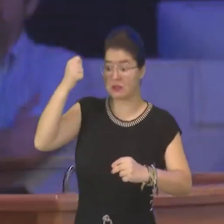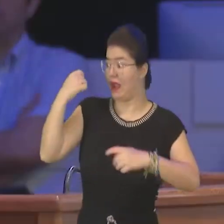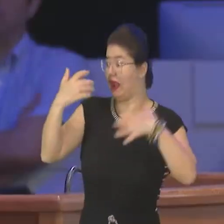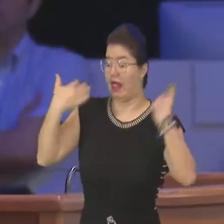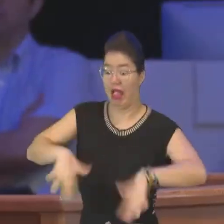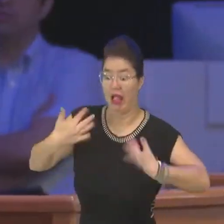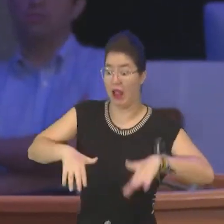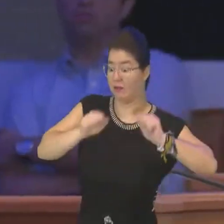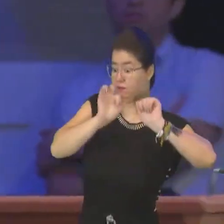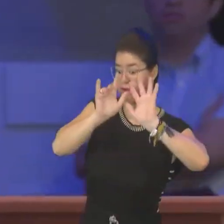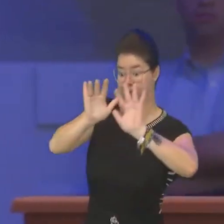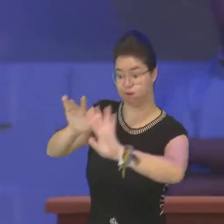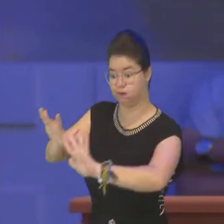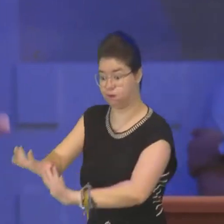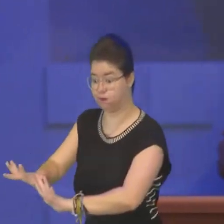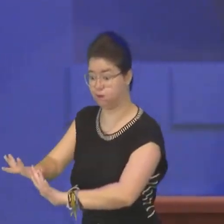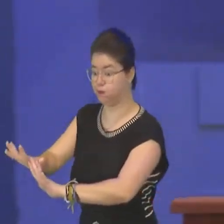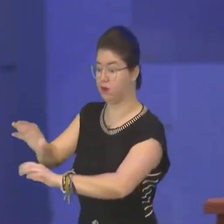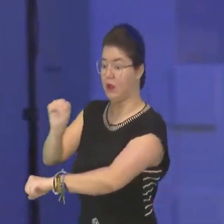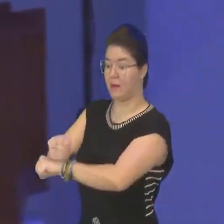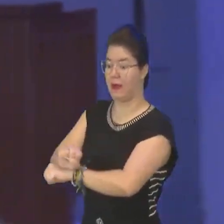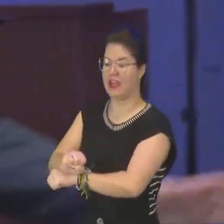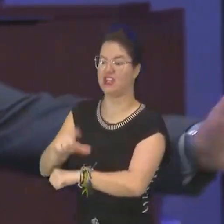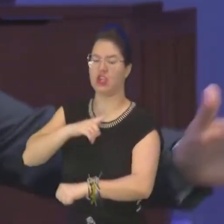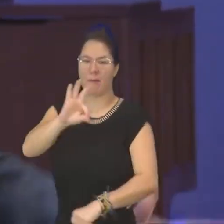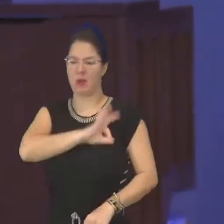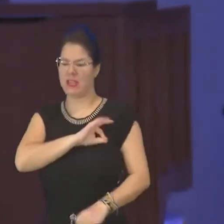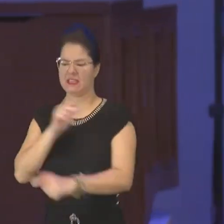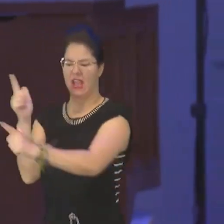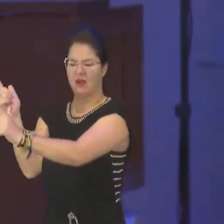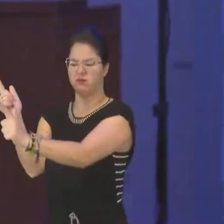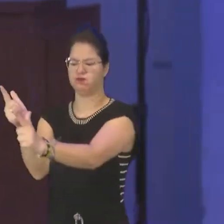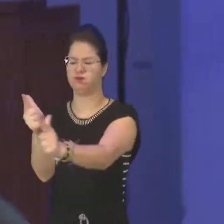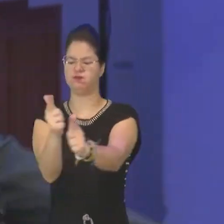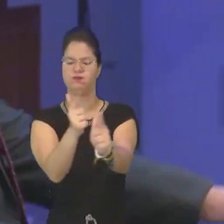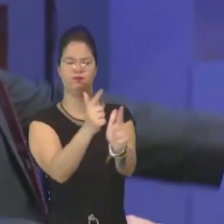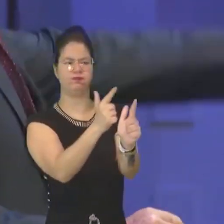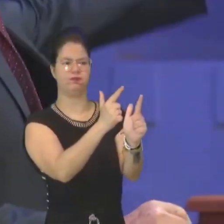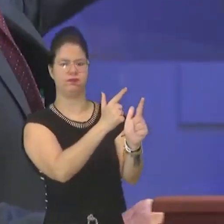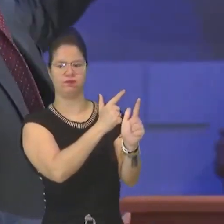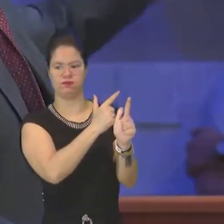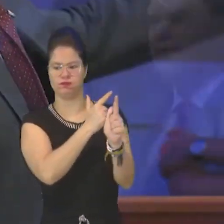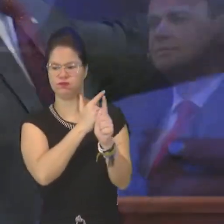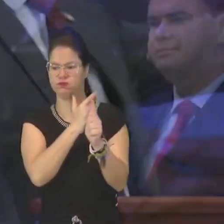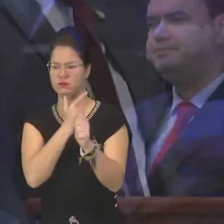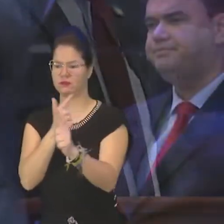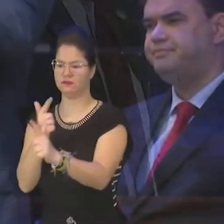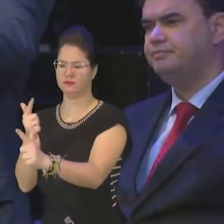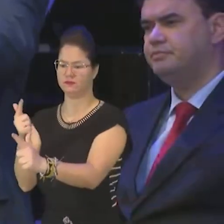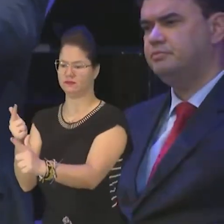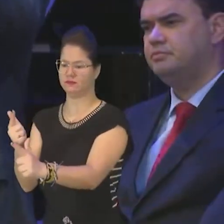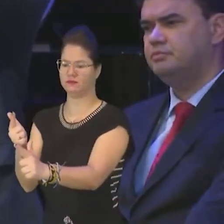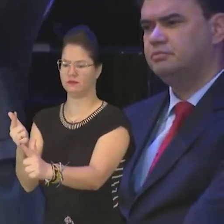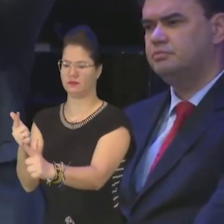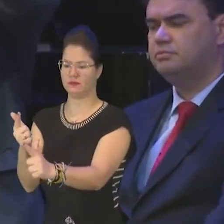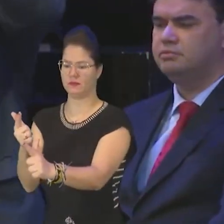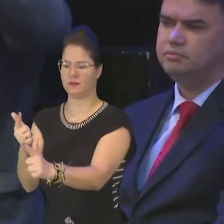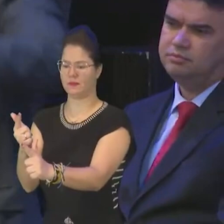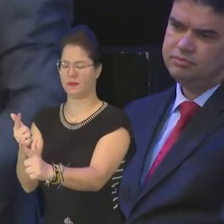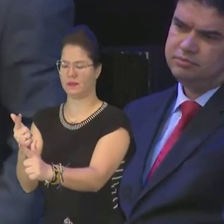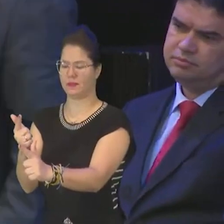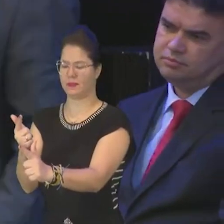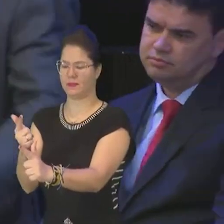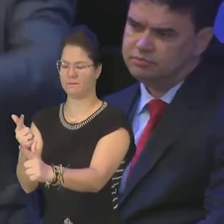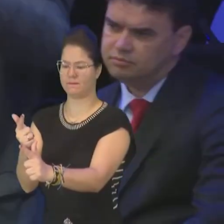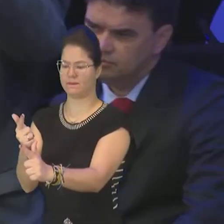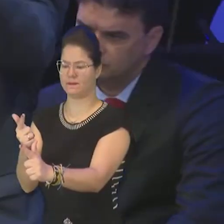e ficaram lá parados, e o pessoal com fuzil, com arma, todo mundo olhando para todo mundo, e eles fizeram uma devassa no barco missionário